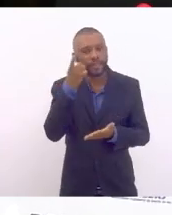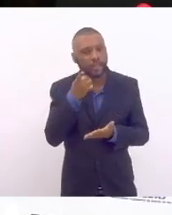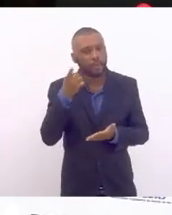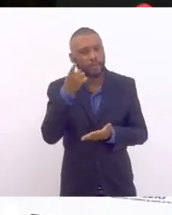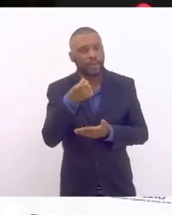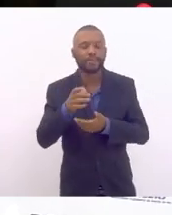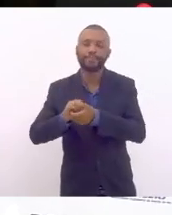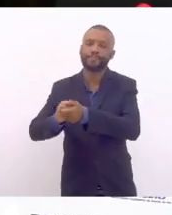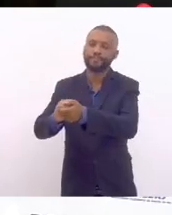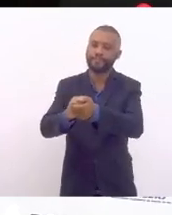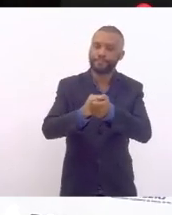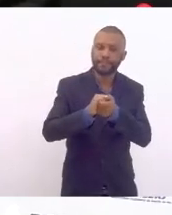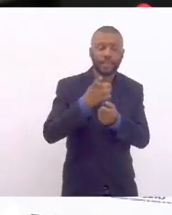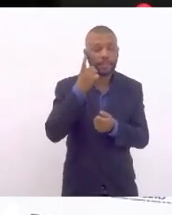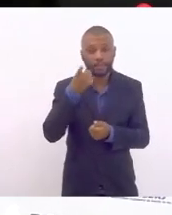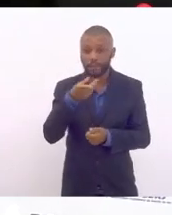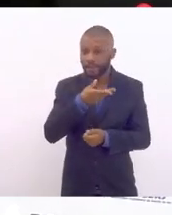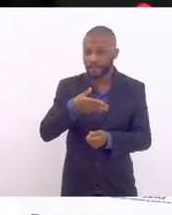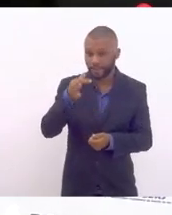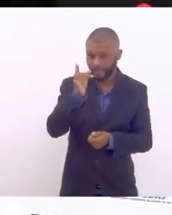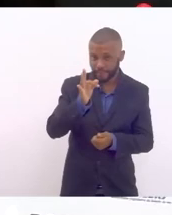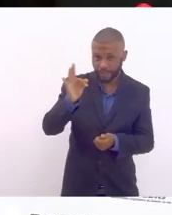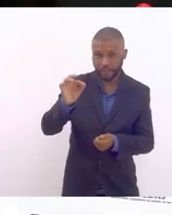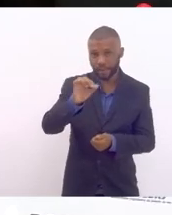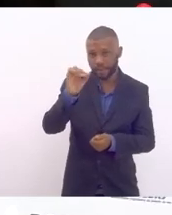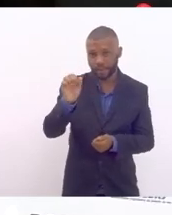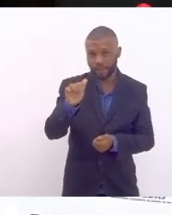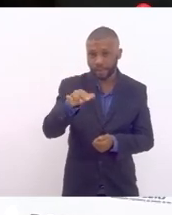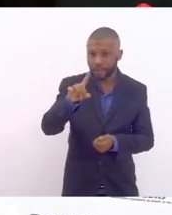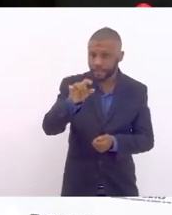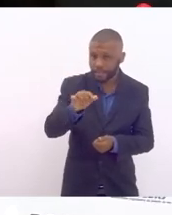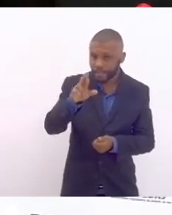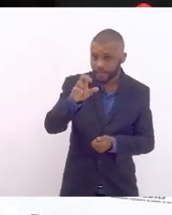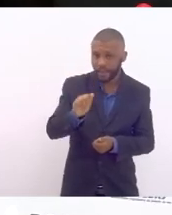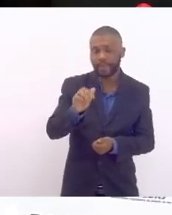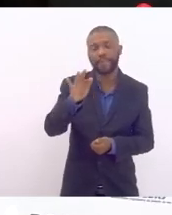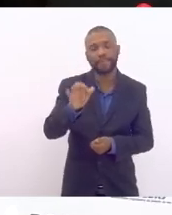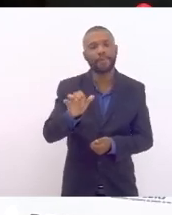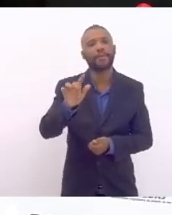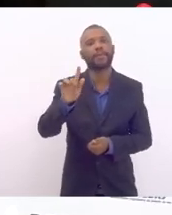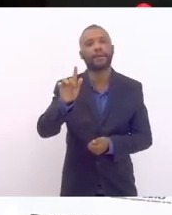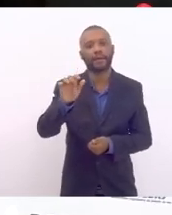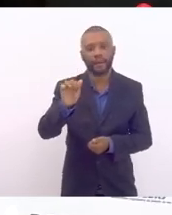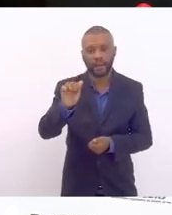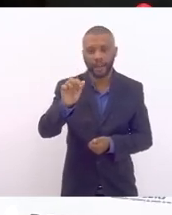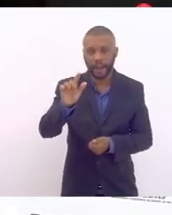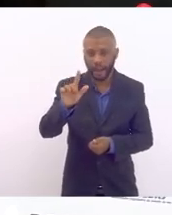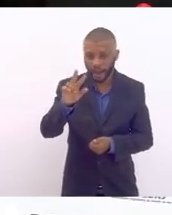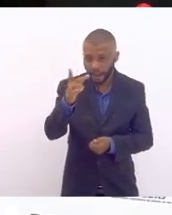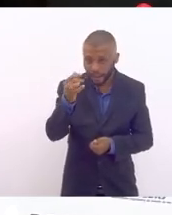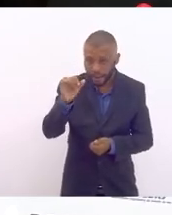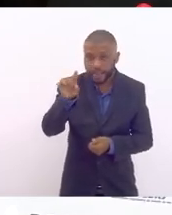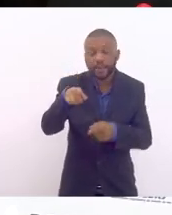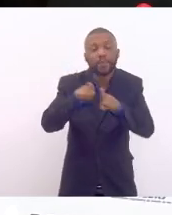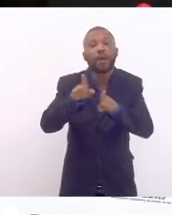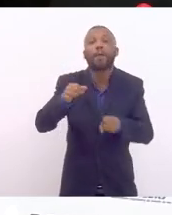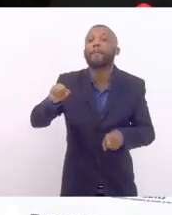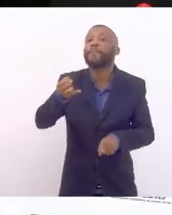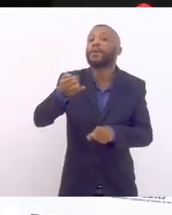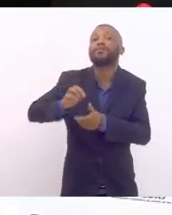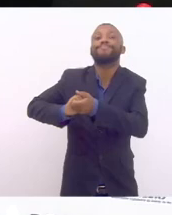deputada Federal Jandira feghali demais deputados estaduais aqui presente e complementar o meu amigo também